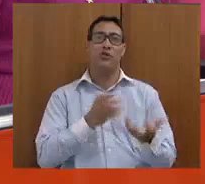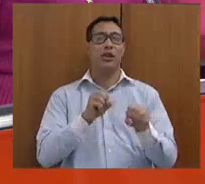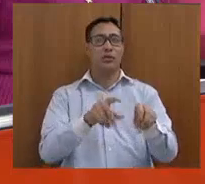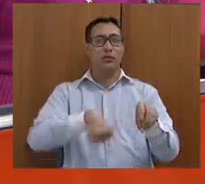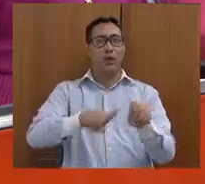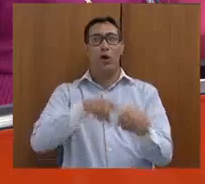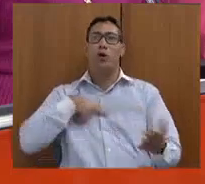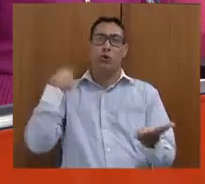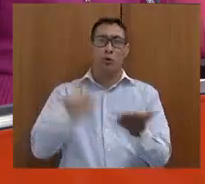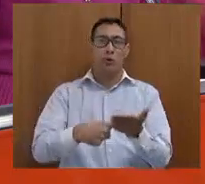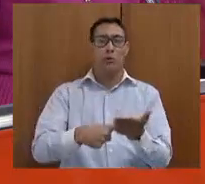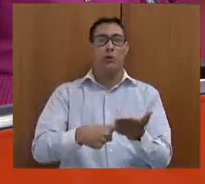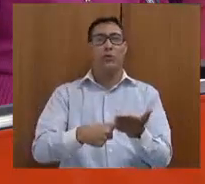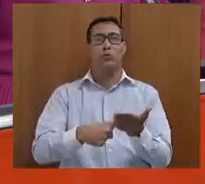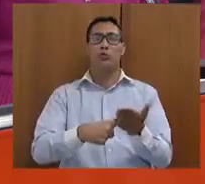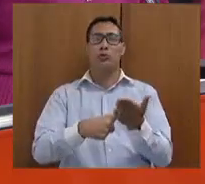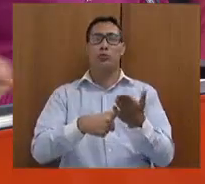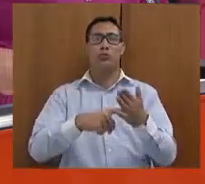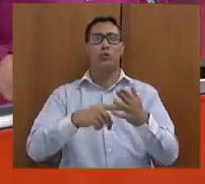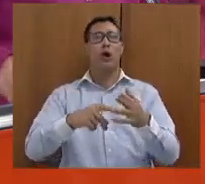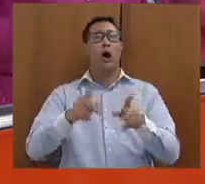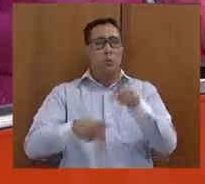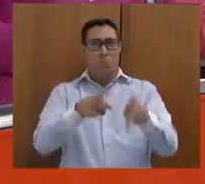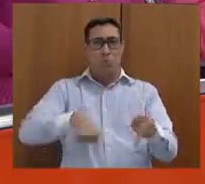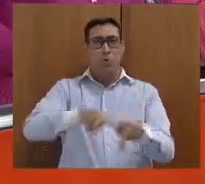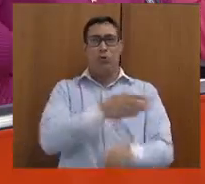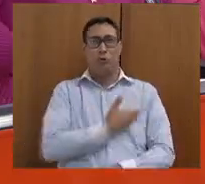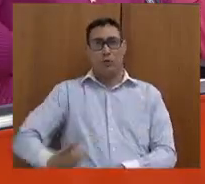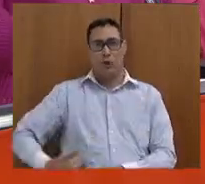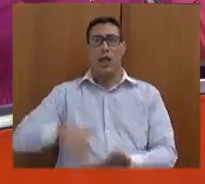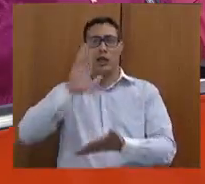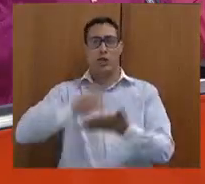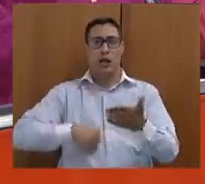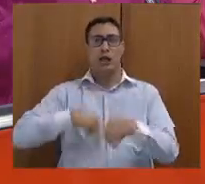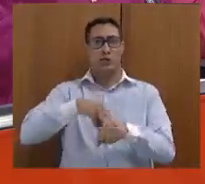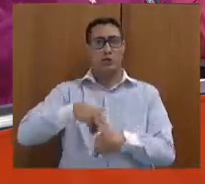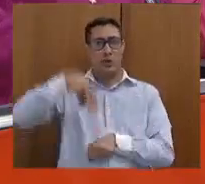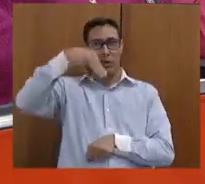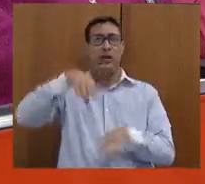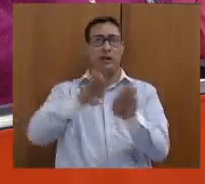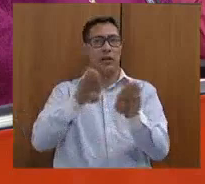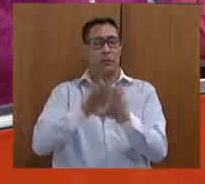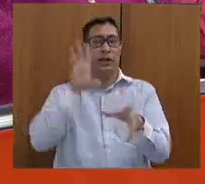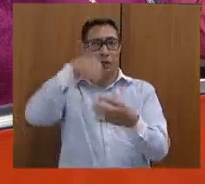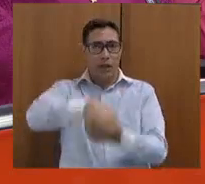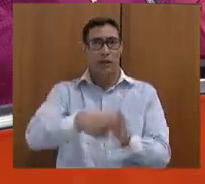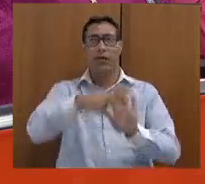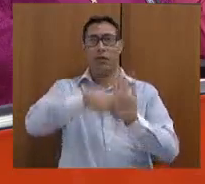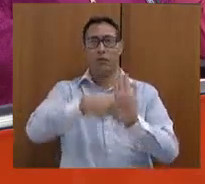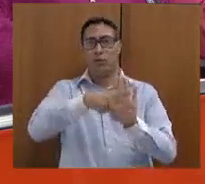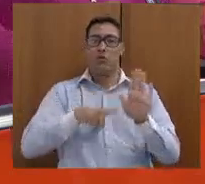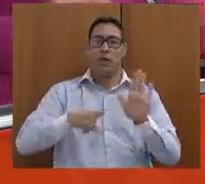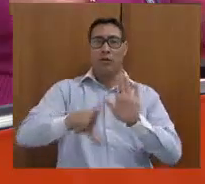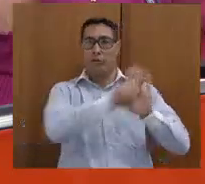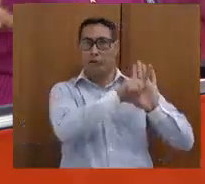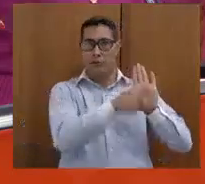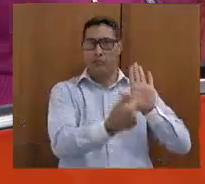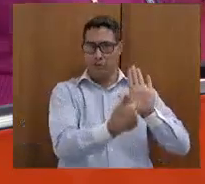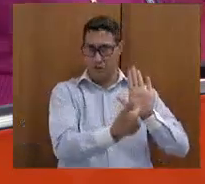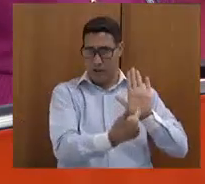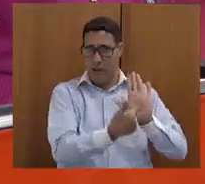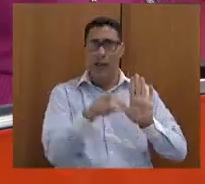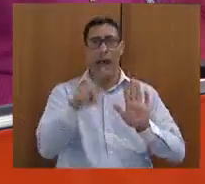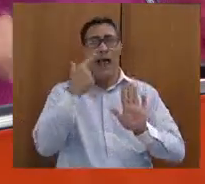do governo de que a retirada do mestrado Que também está nesse projeto de lei seria